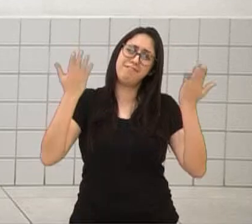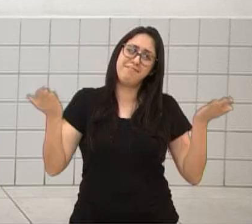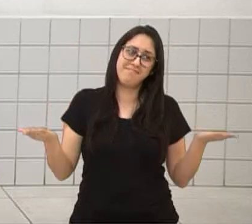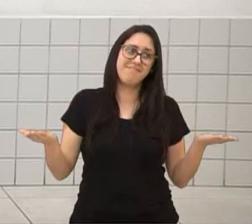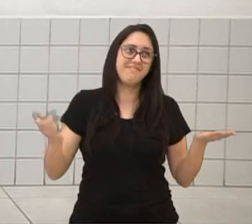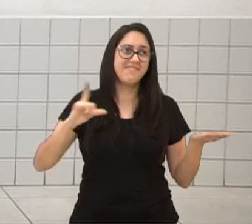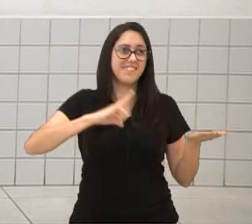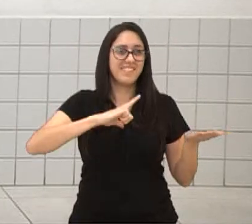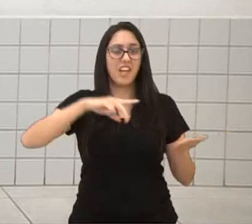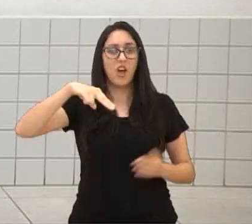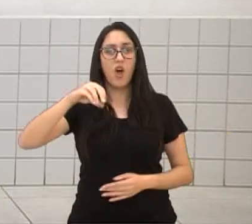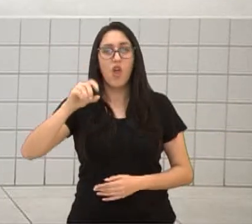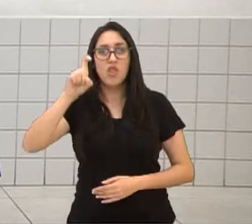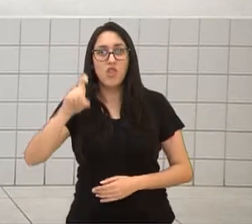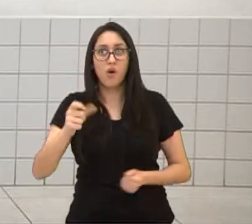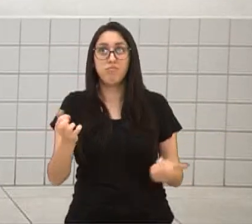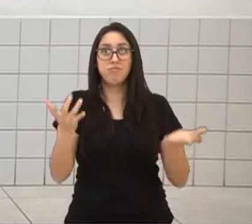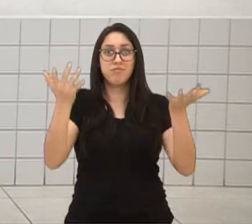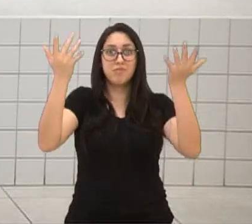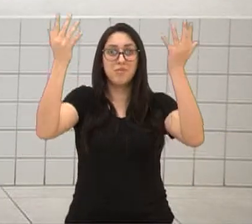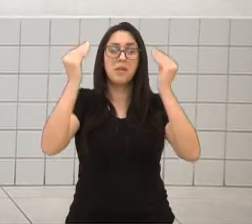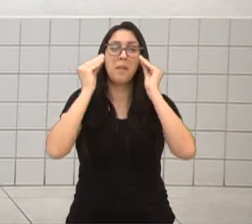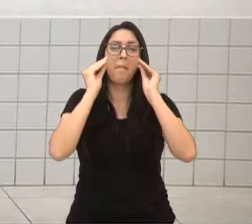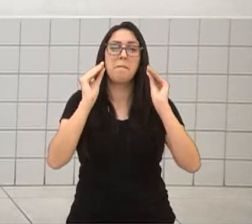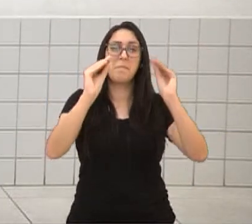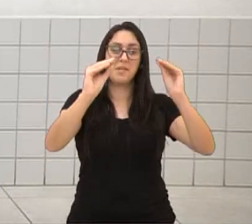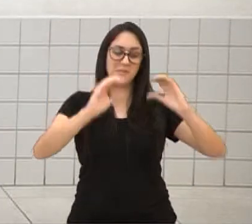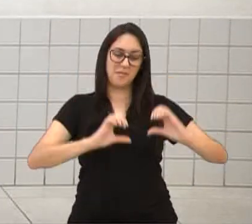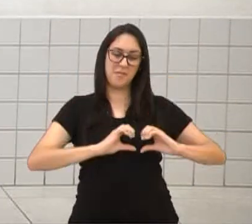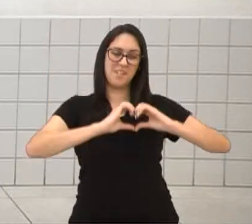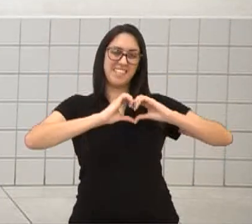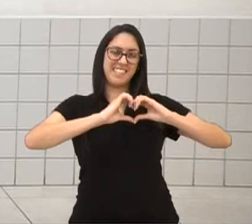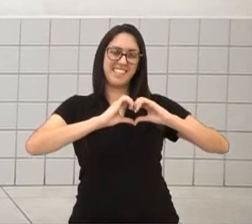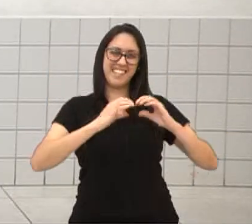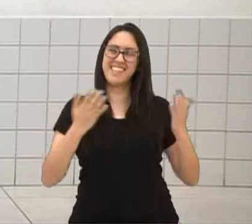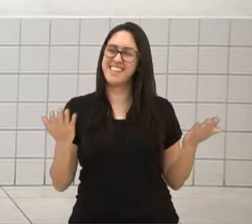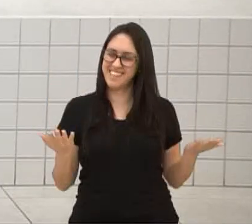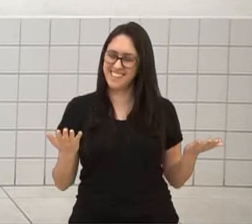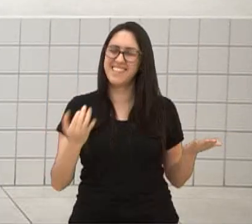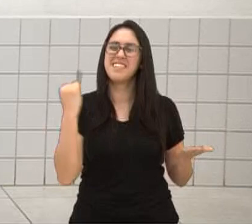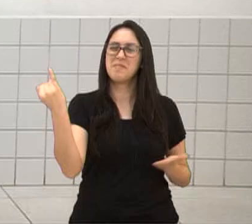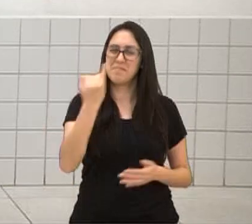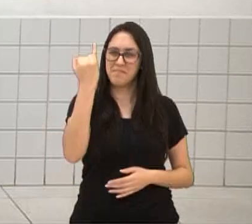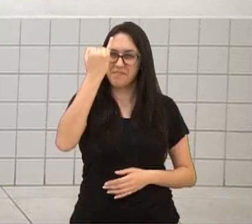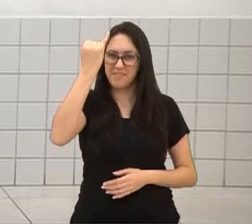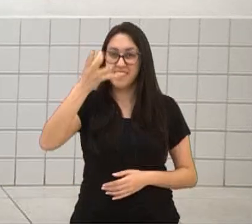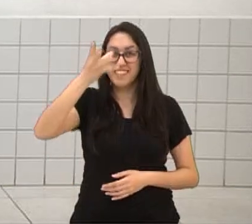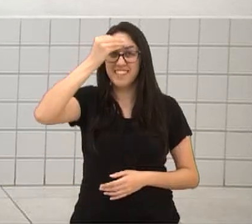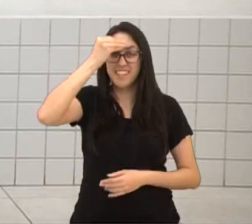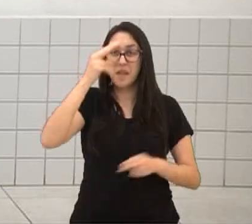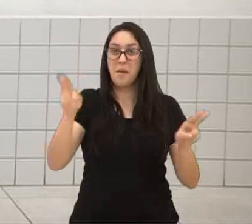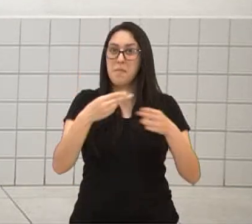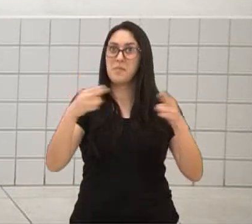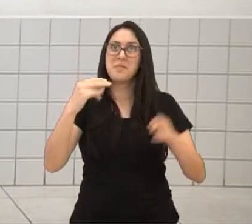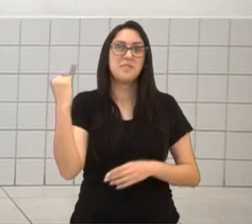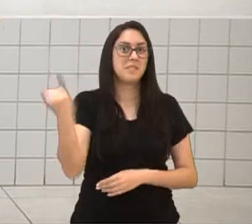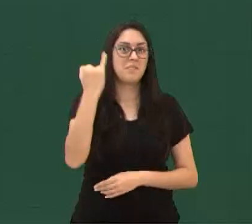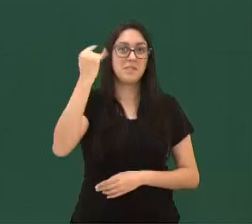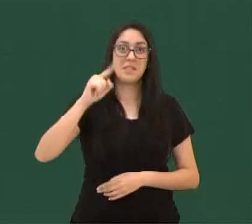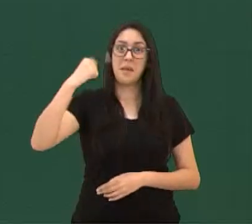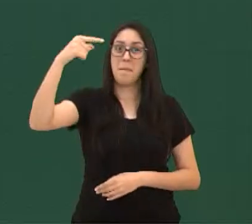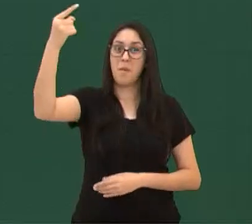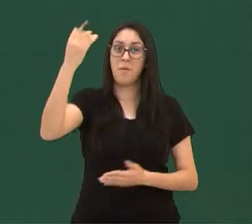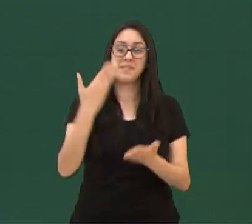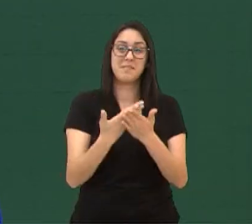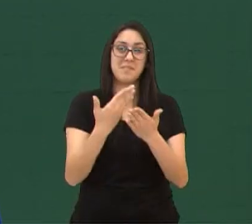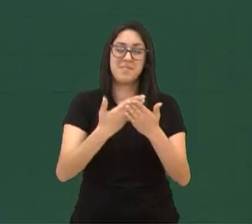E o NOx vai subindo, um beijão no coração. Aê. Galera, isso aqui é fundamental para as nossas próximas aulas, que vão estar